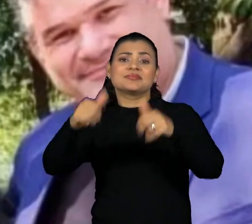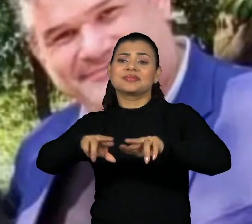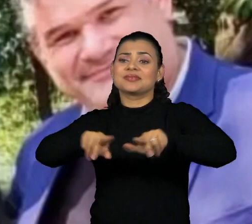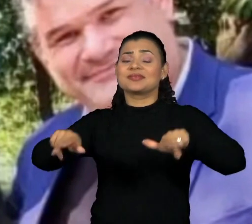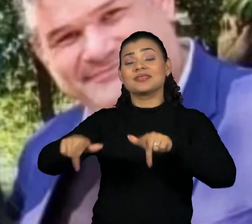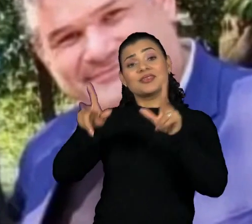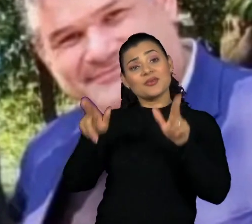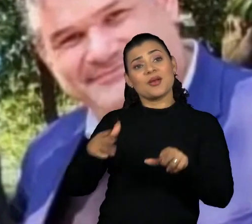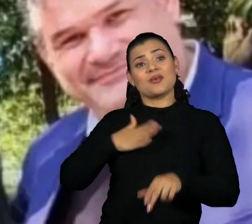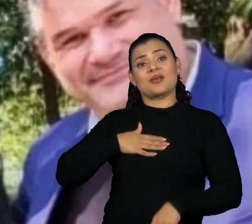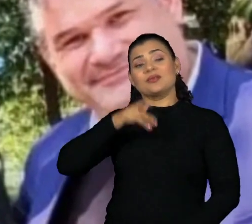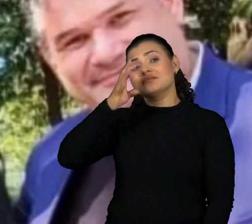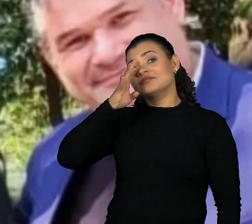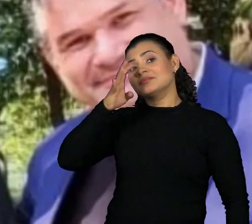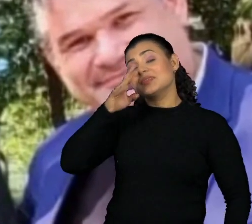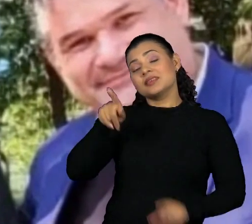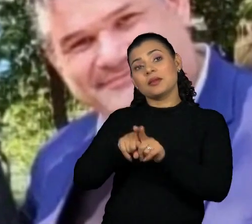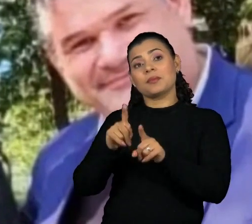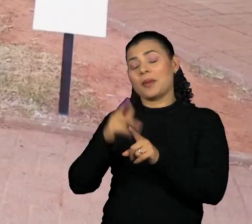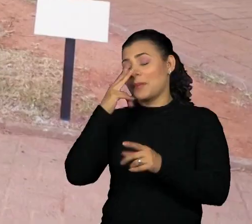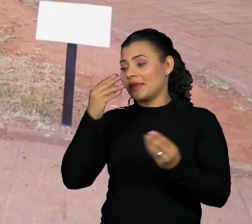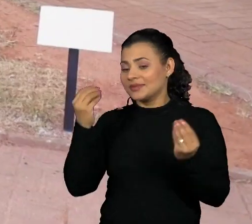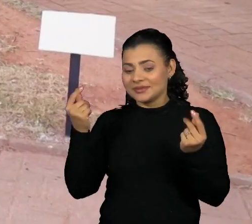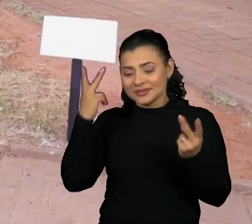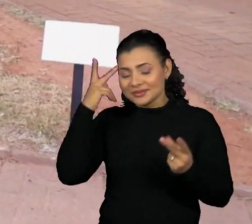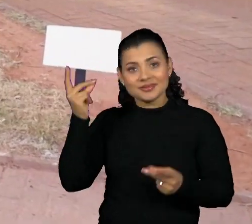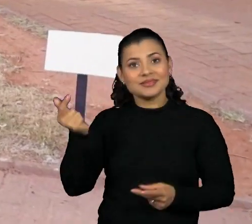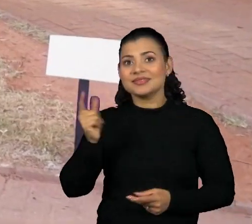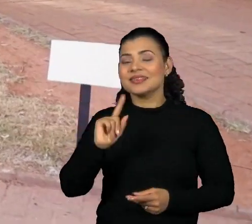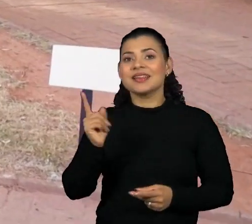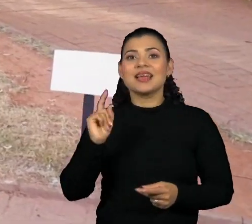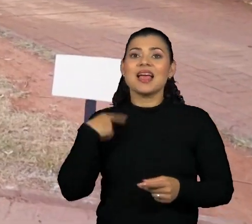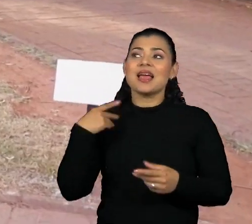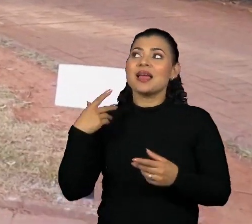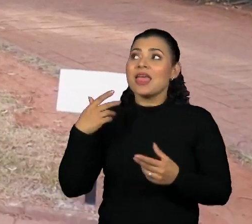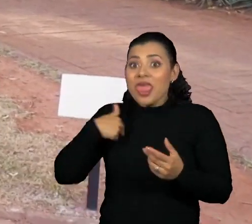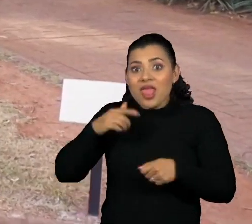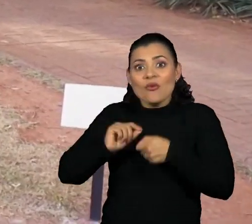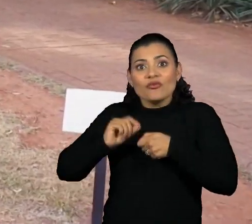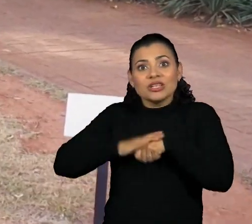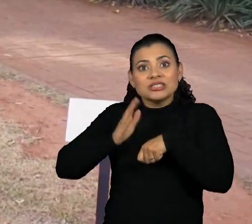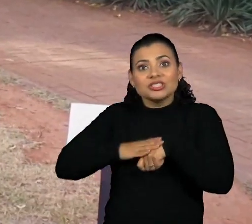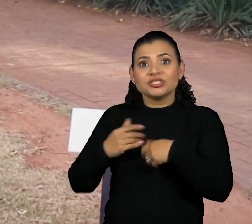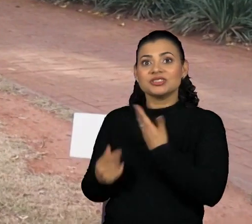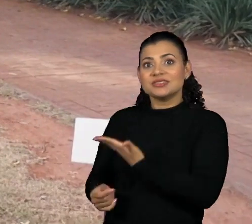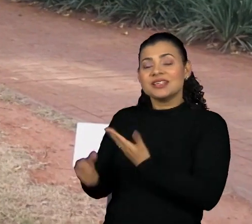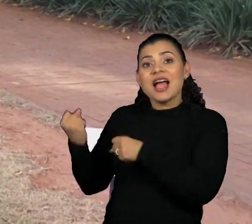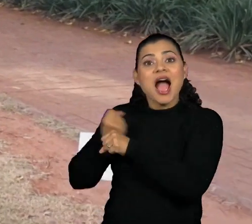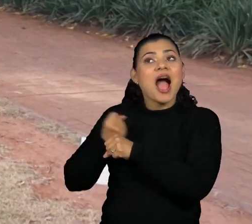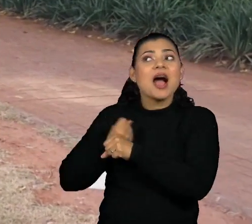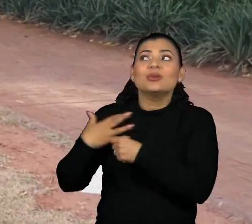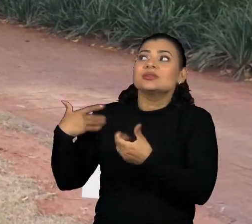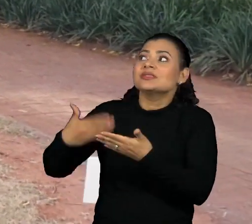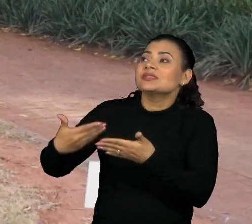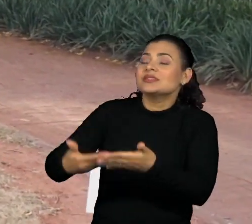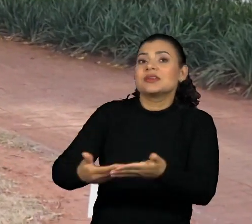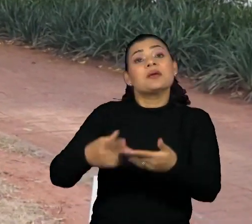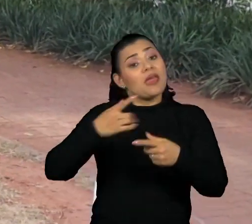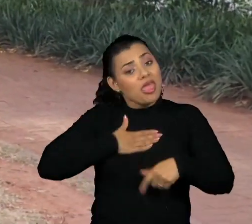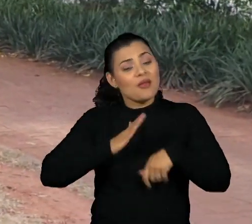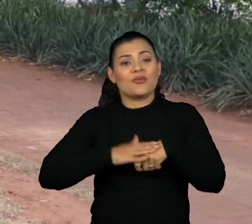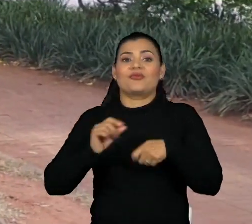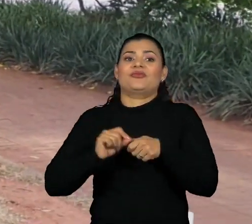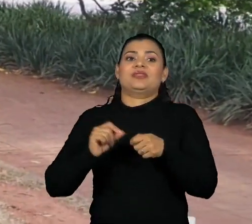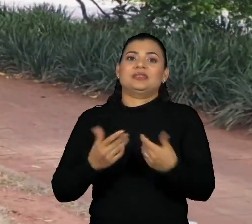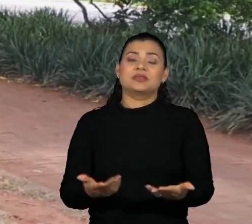como eu estou, porque ainda não caiu a ficha, assim. Acho que vai ser durante muitos anos esse processo, porque a partir desse momento,